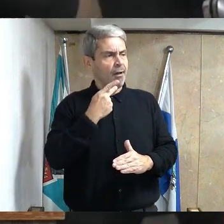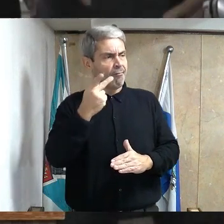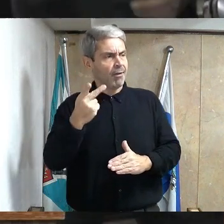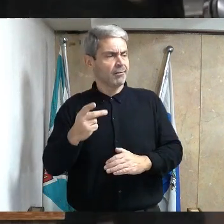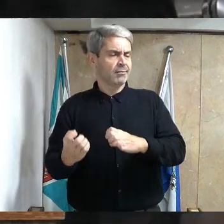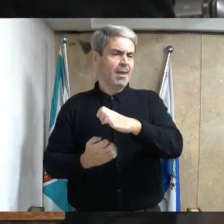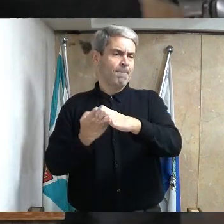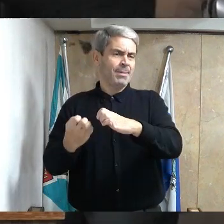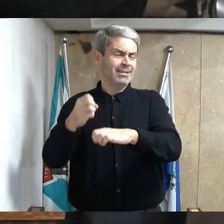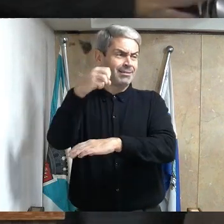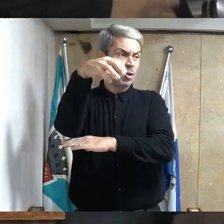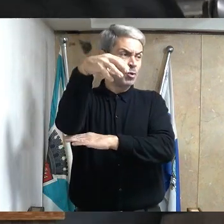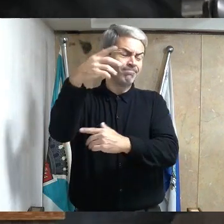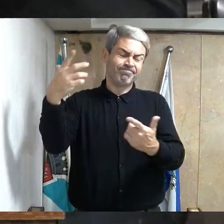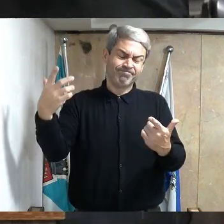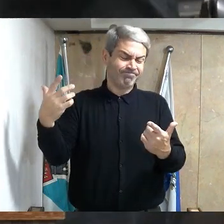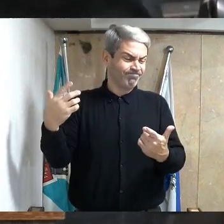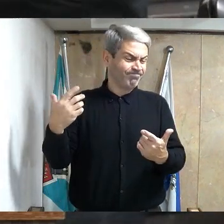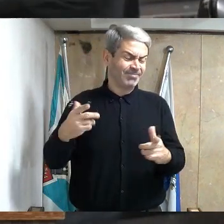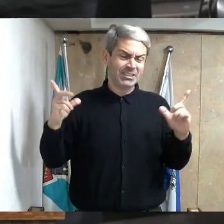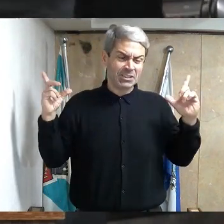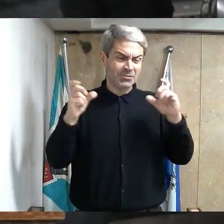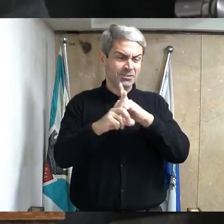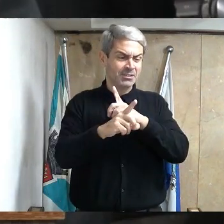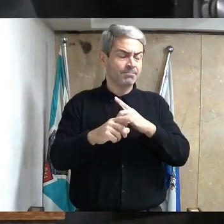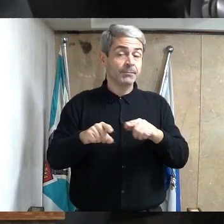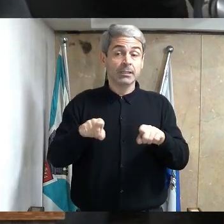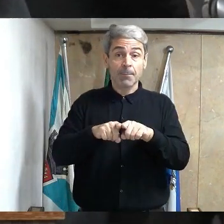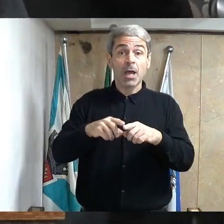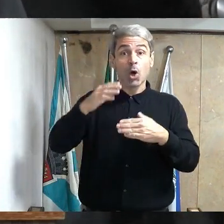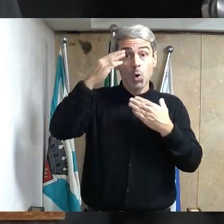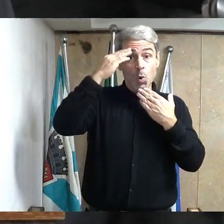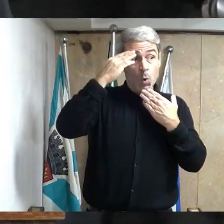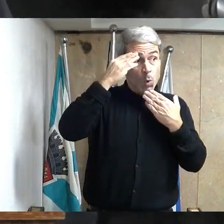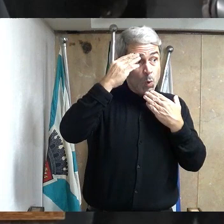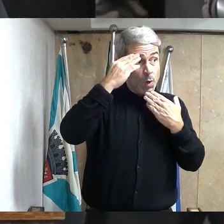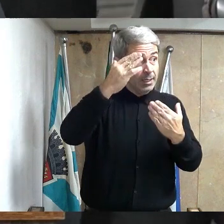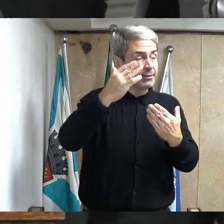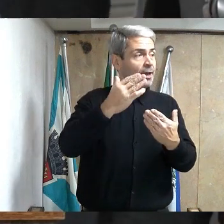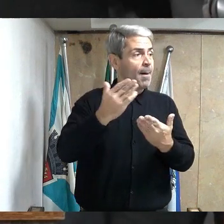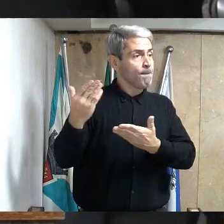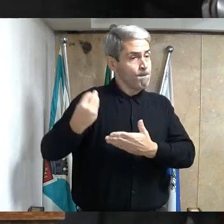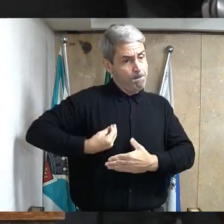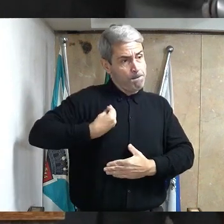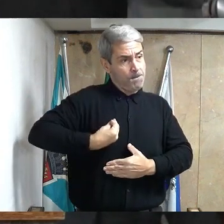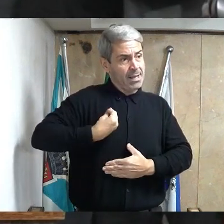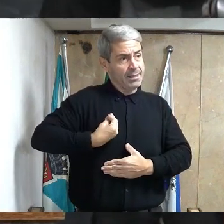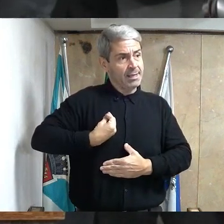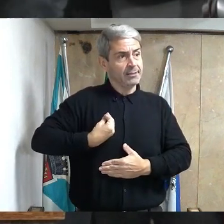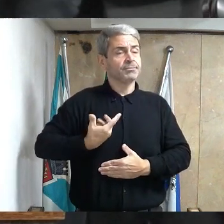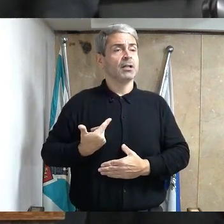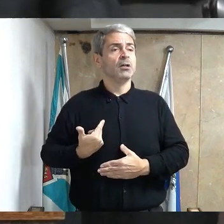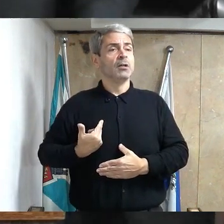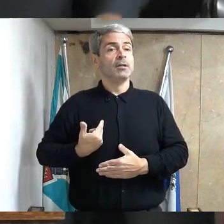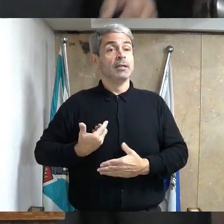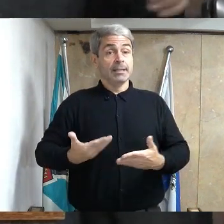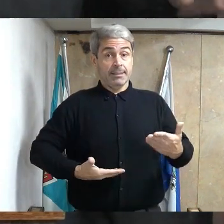Light aí, hoje está aqui, agradecer a presença do sempre vereador, secretário de Serviços Públicos, Sandro